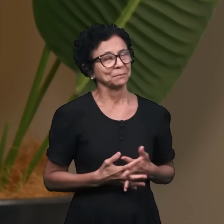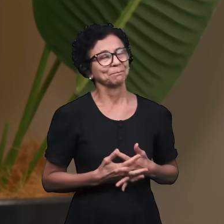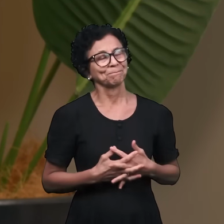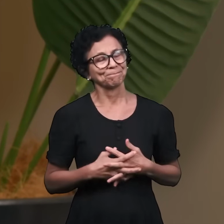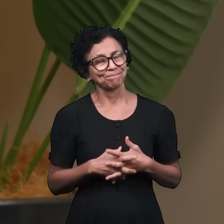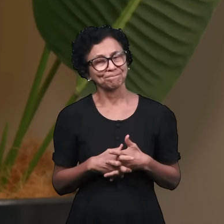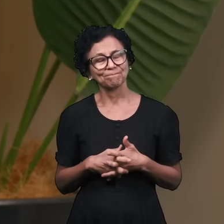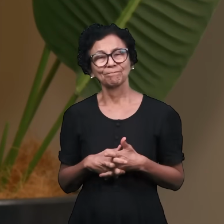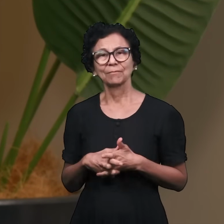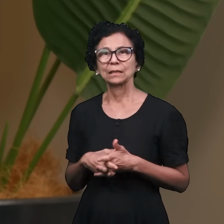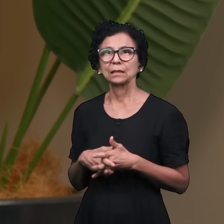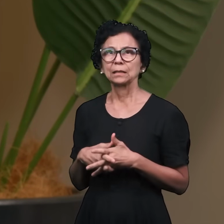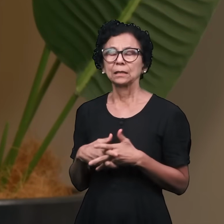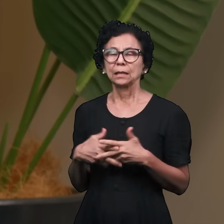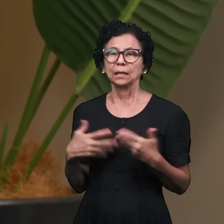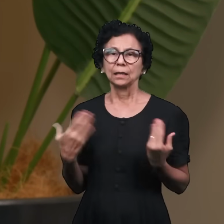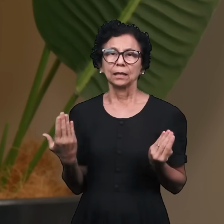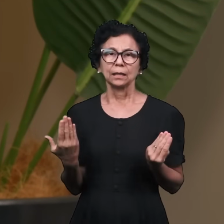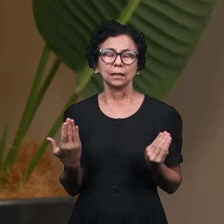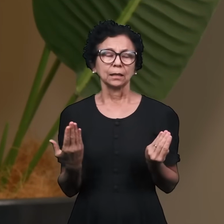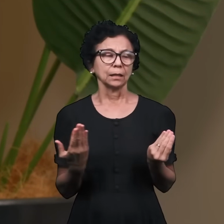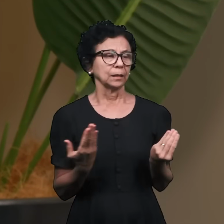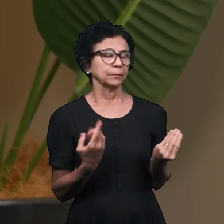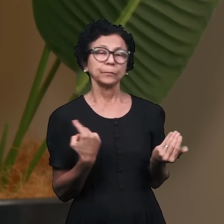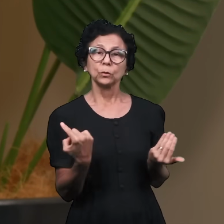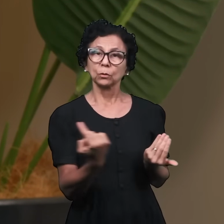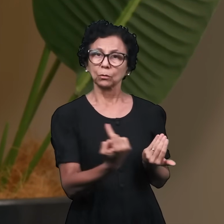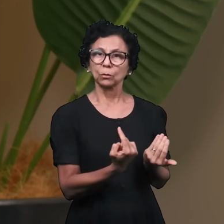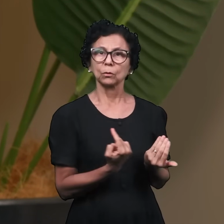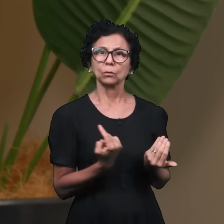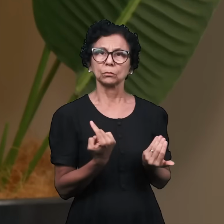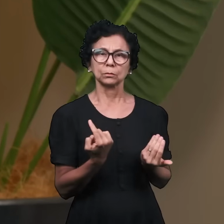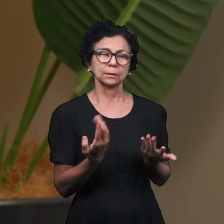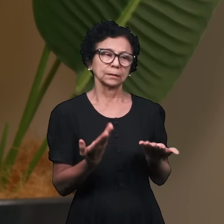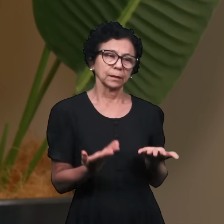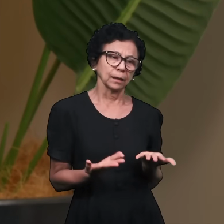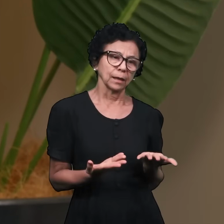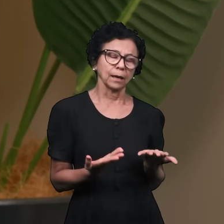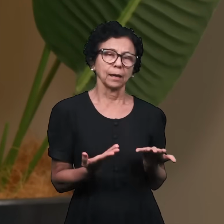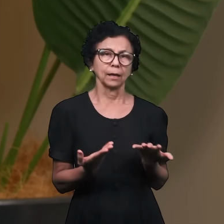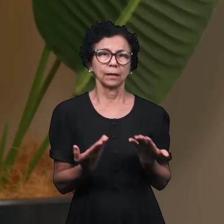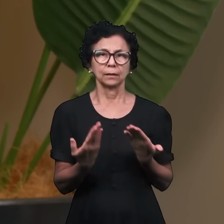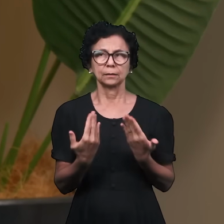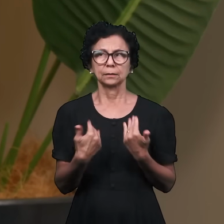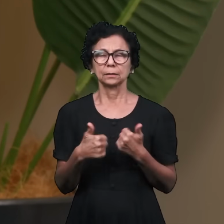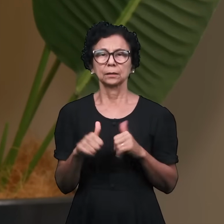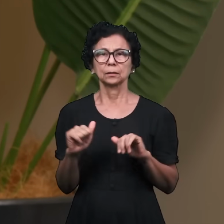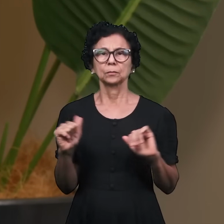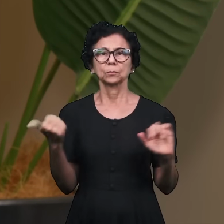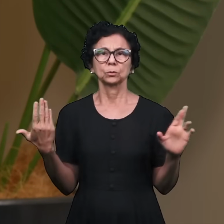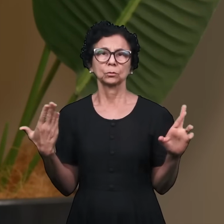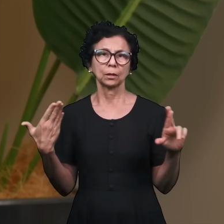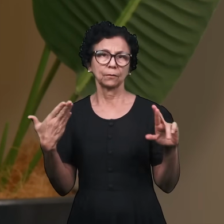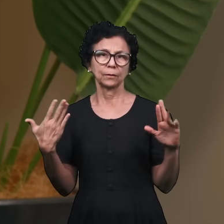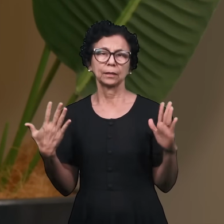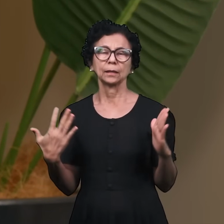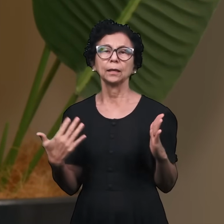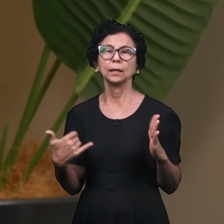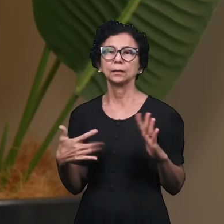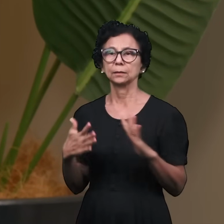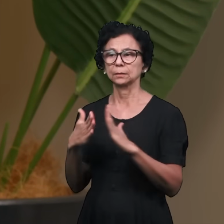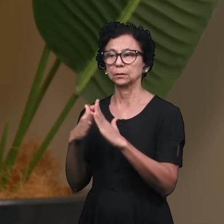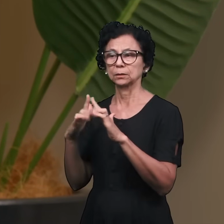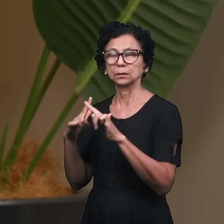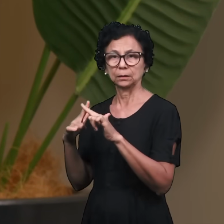de estarmos aqui tratando, no nosso caso, de uma igreja, de servos